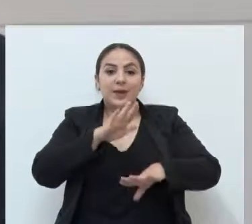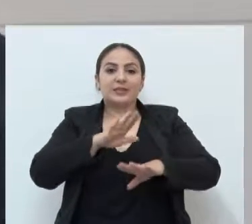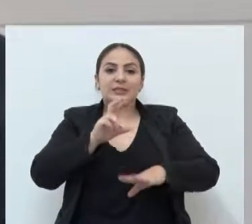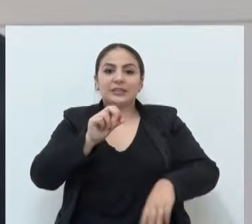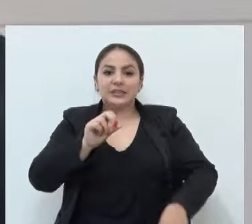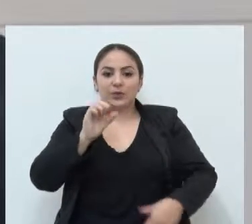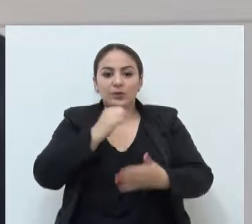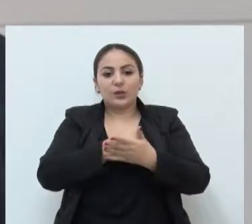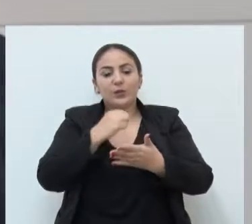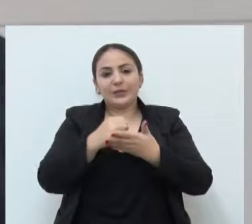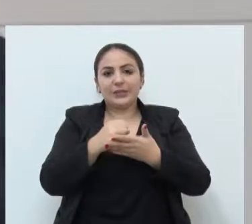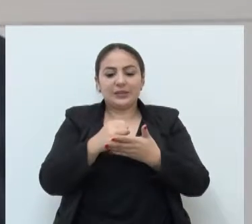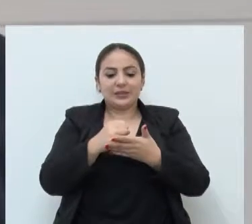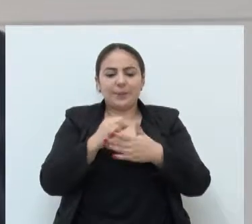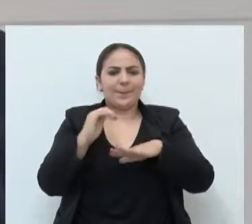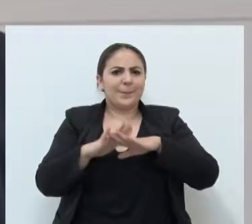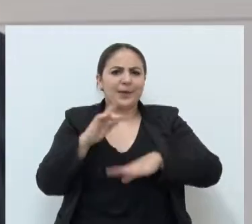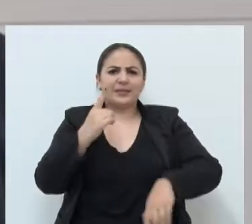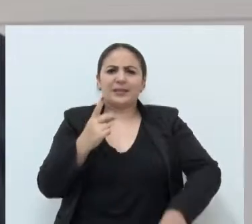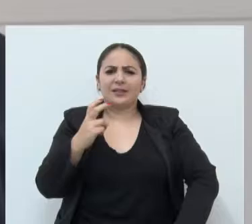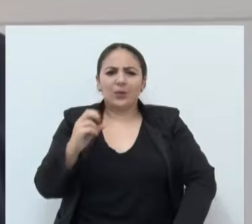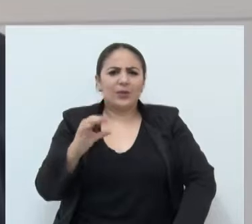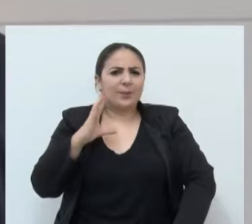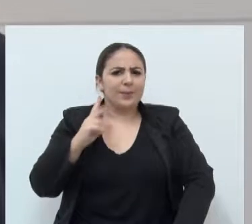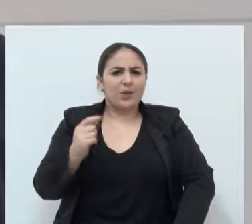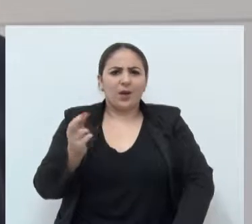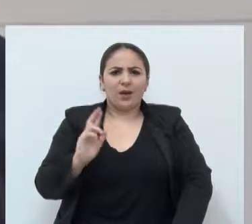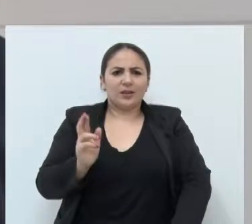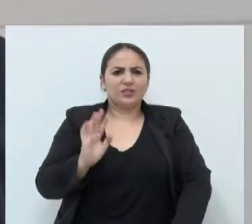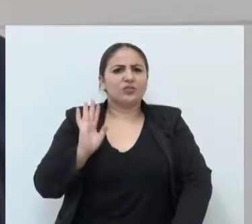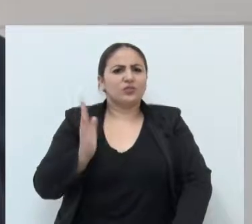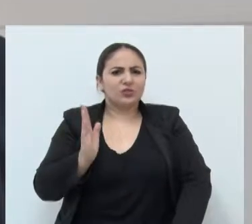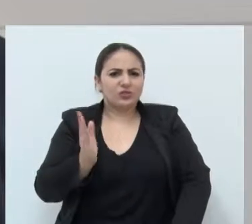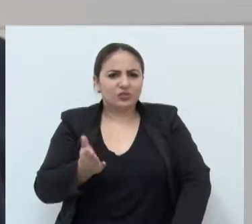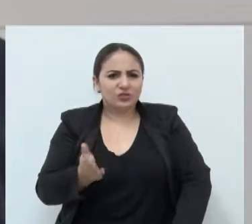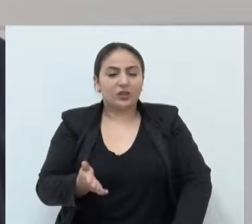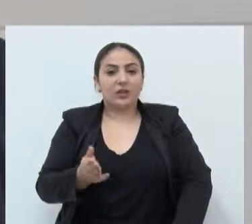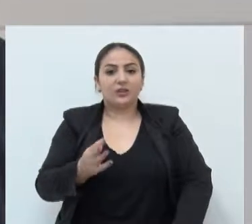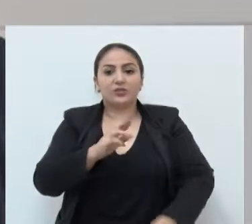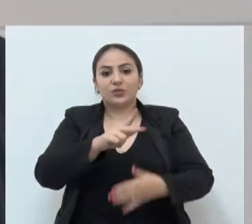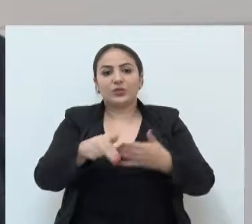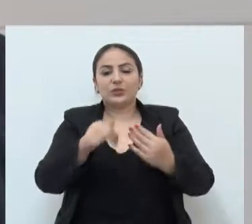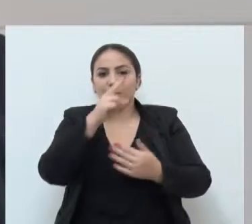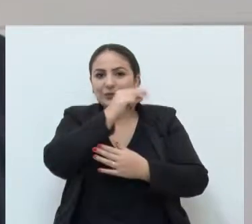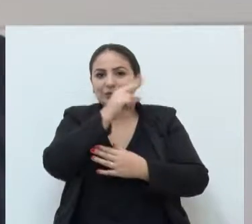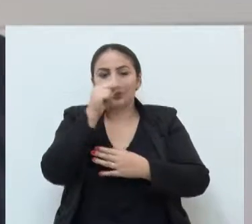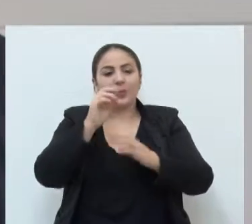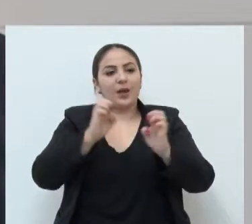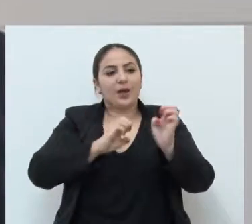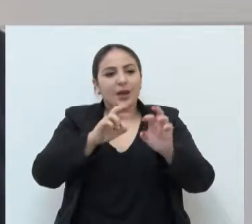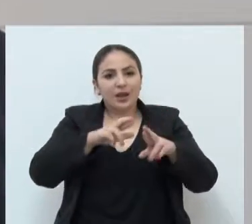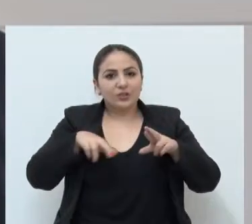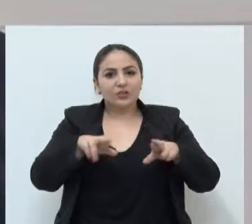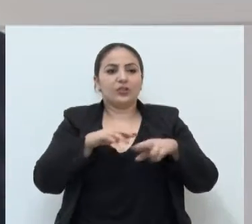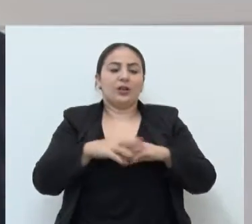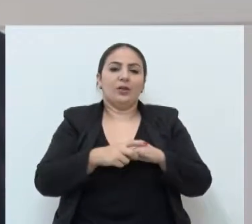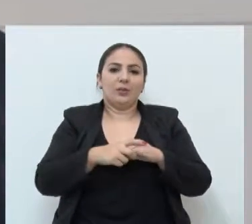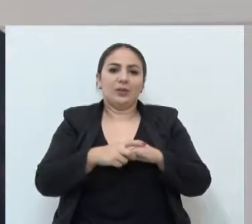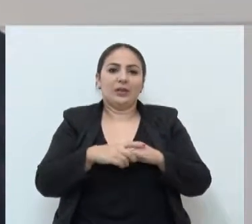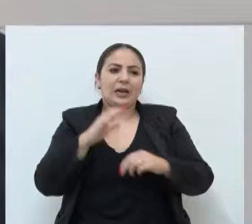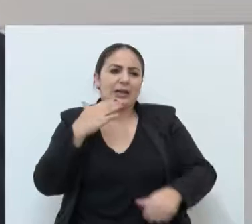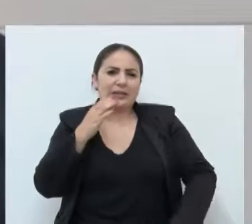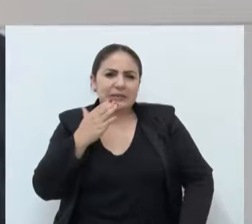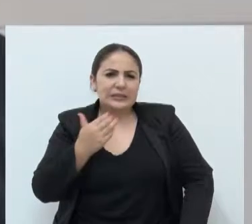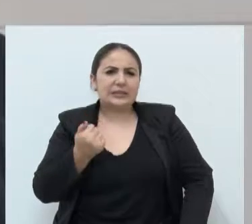50 operações contratadas, um volume de mais de 150 milhões de reais já em diversos municípios da região, aqui ao torno, Carazinho, eu